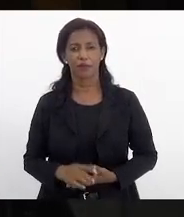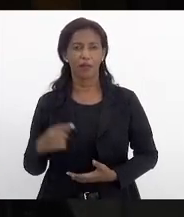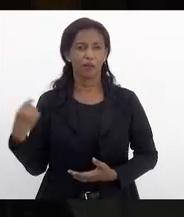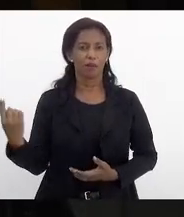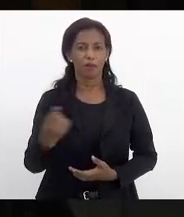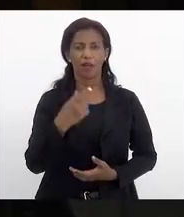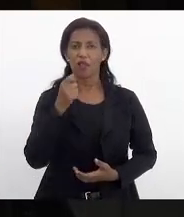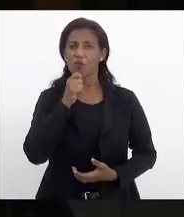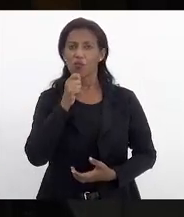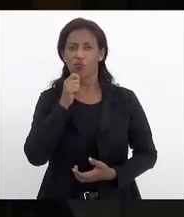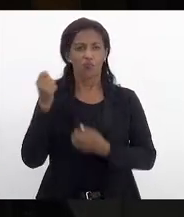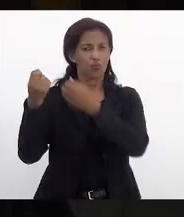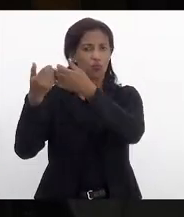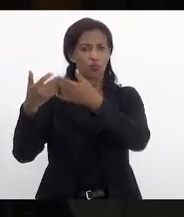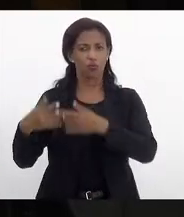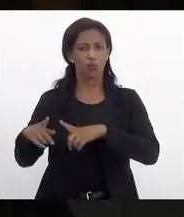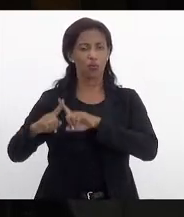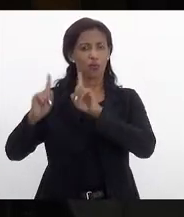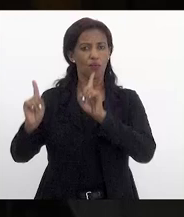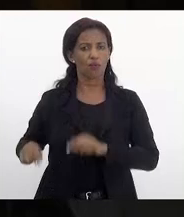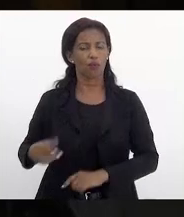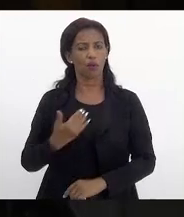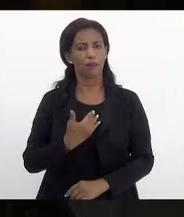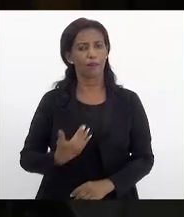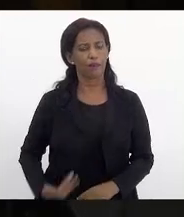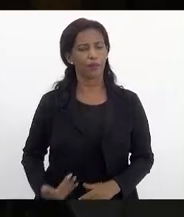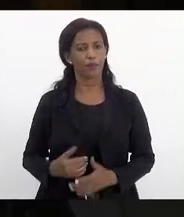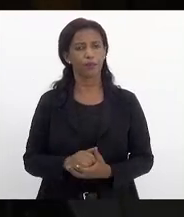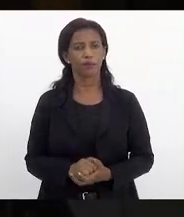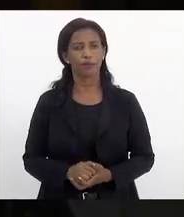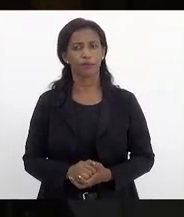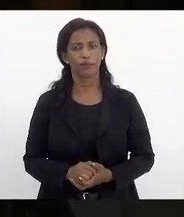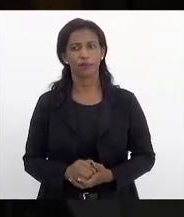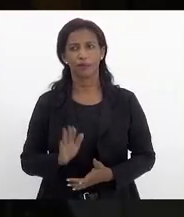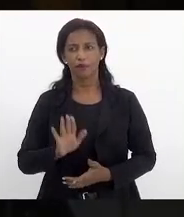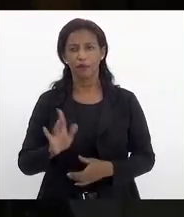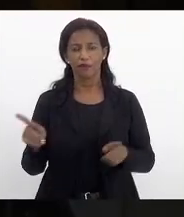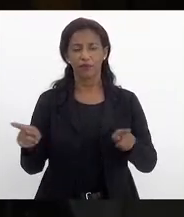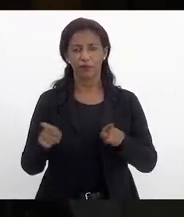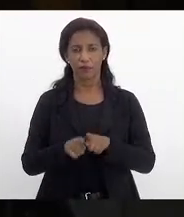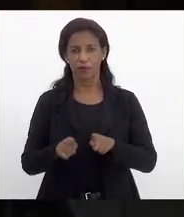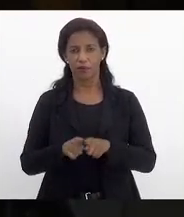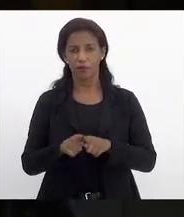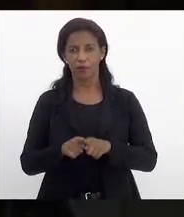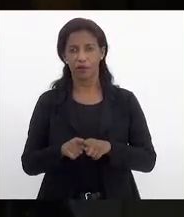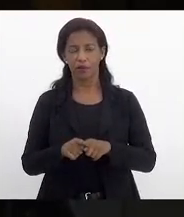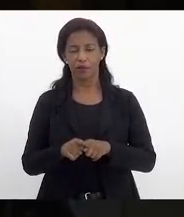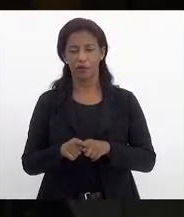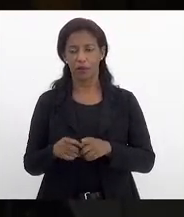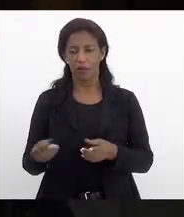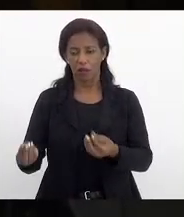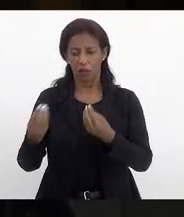o desmonte do funcionalismo público, mas que também